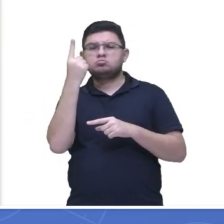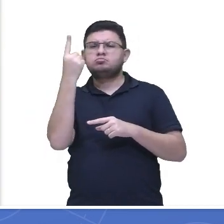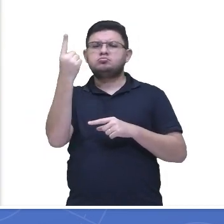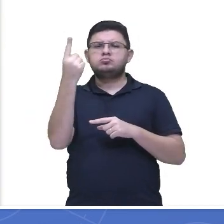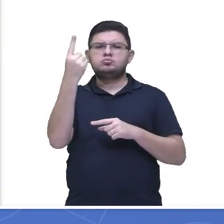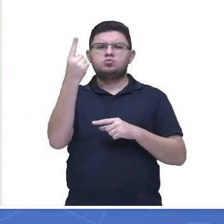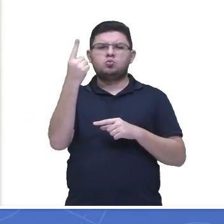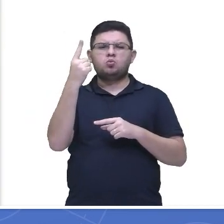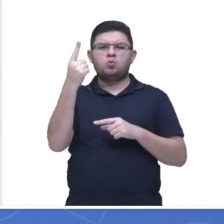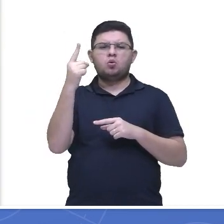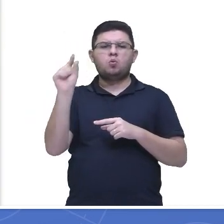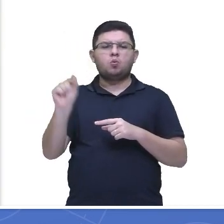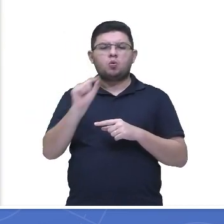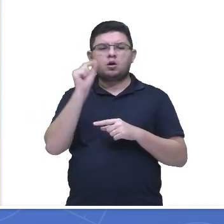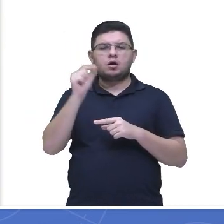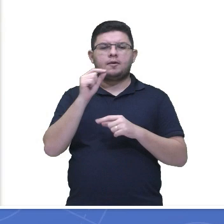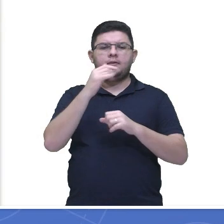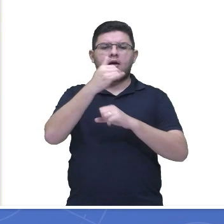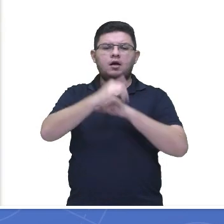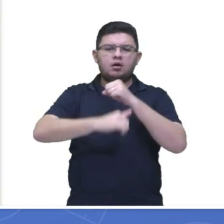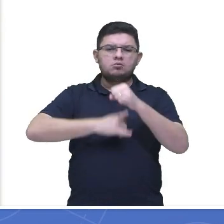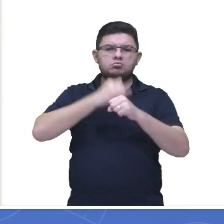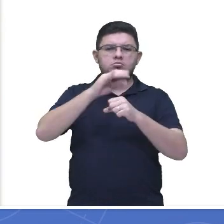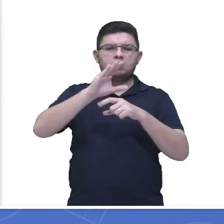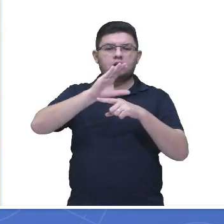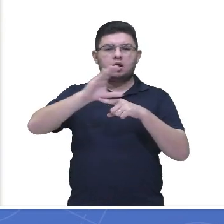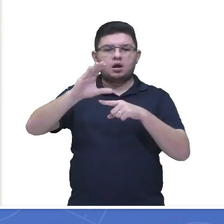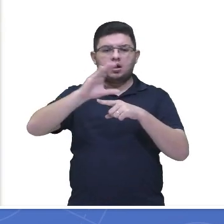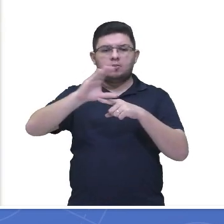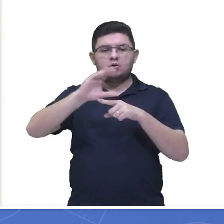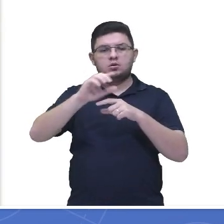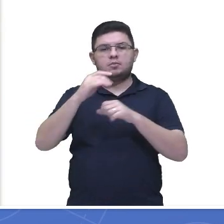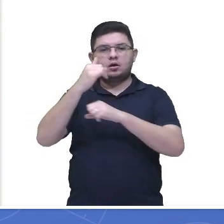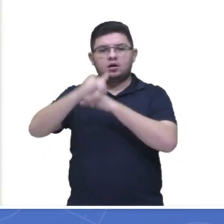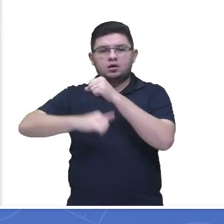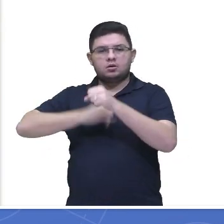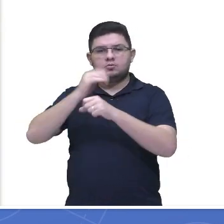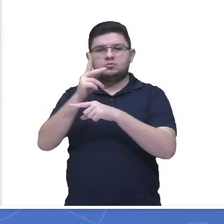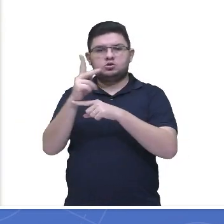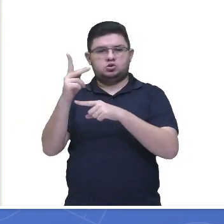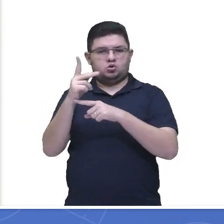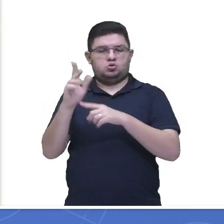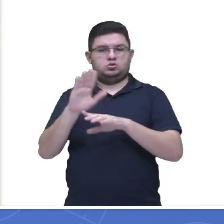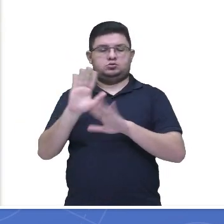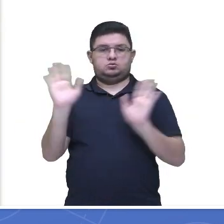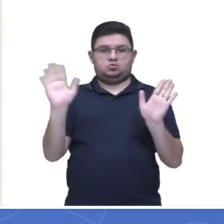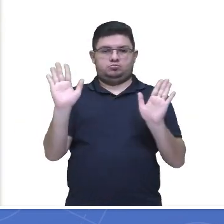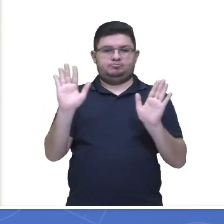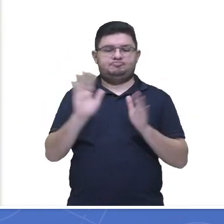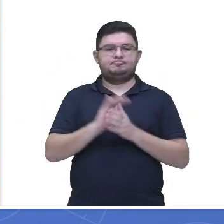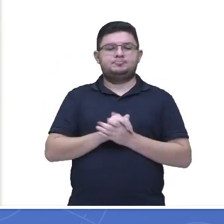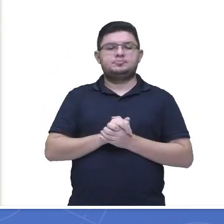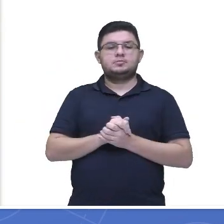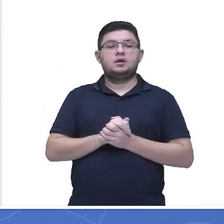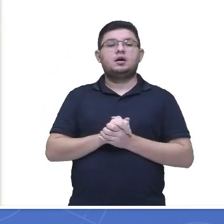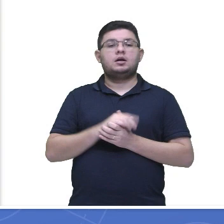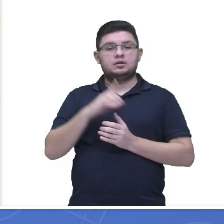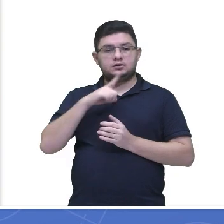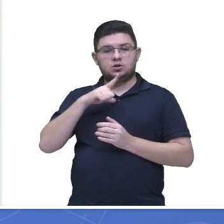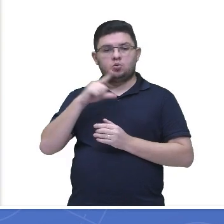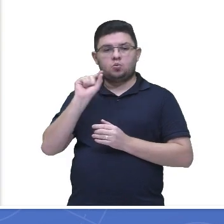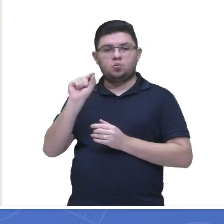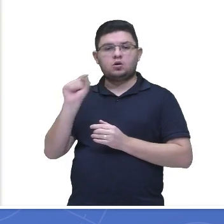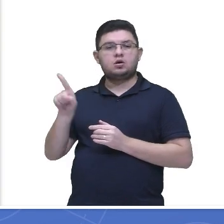somente átomos de carbono e hidrogênio. E aí, eu tenho o composto aromático